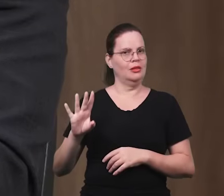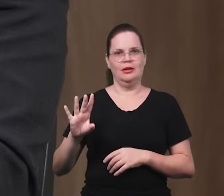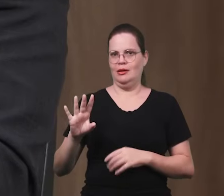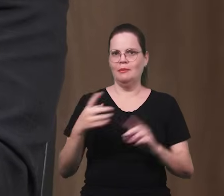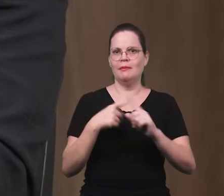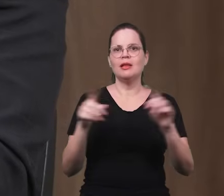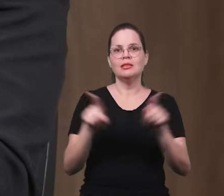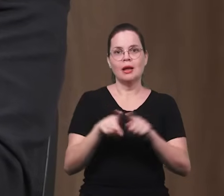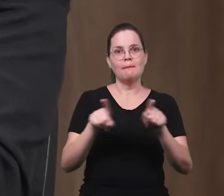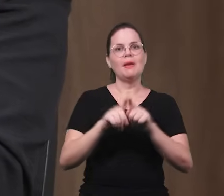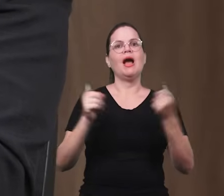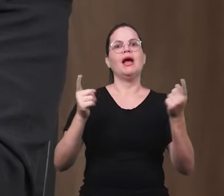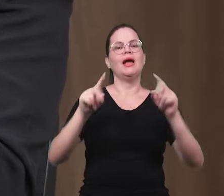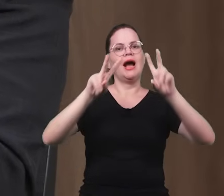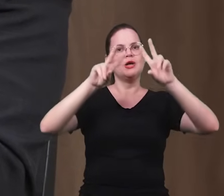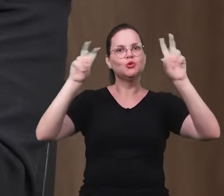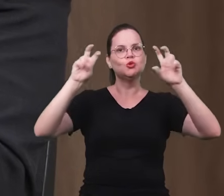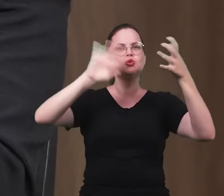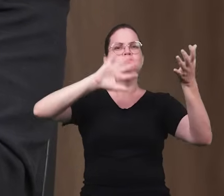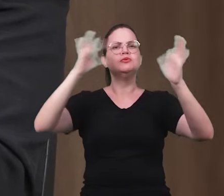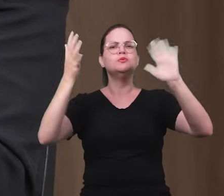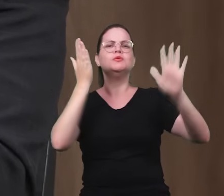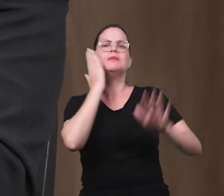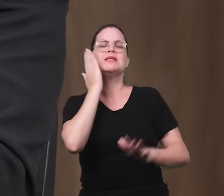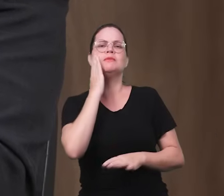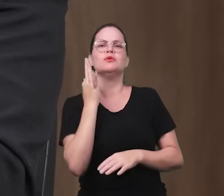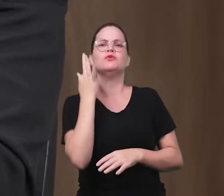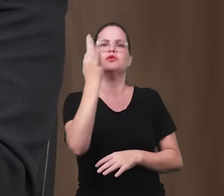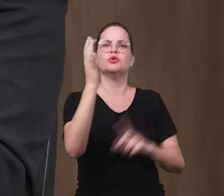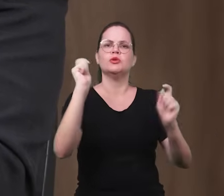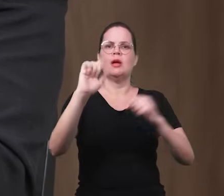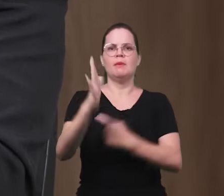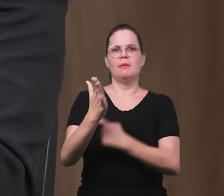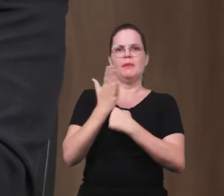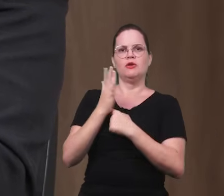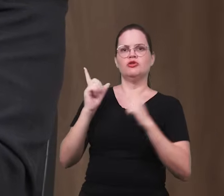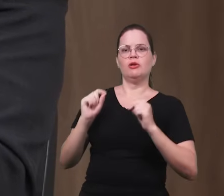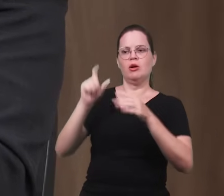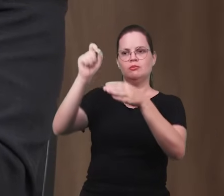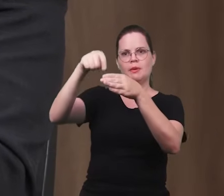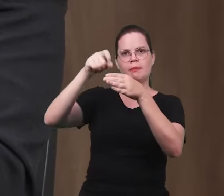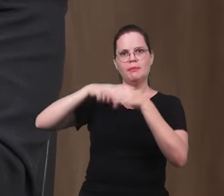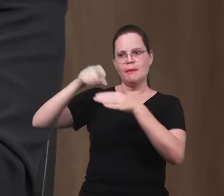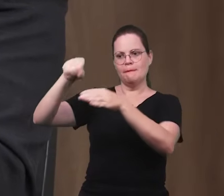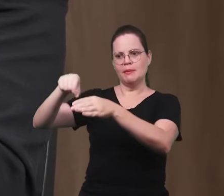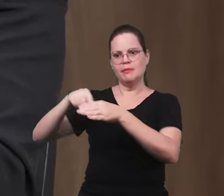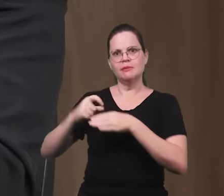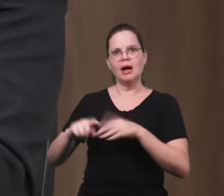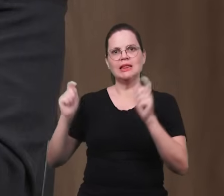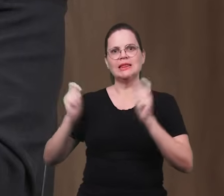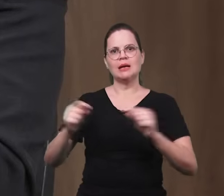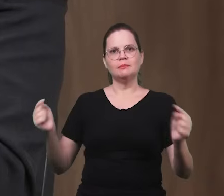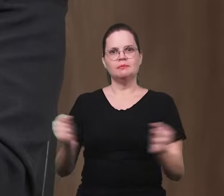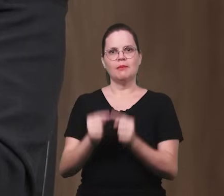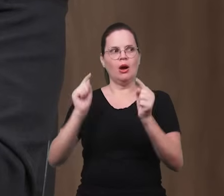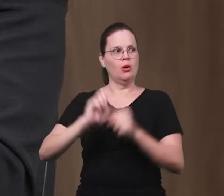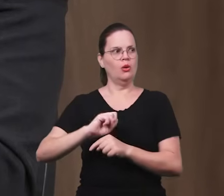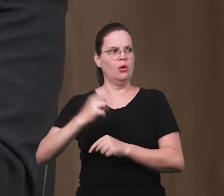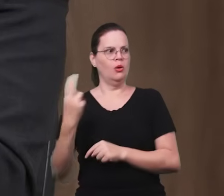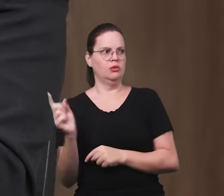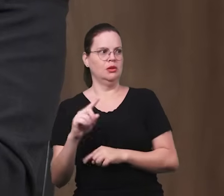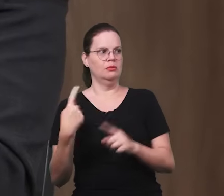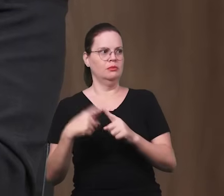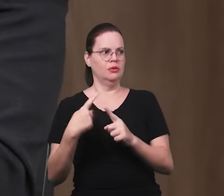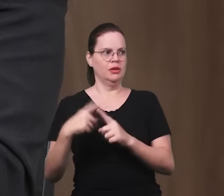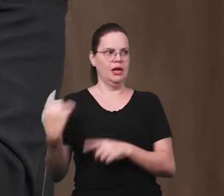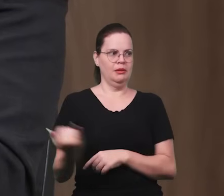né? A meteorologia ao longo do tempo, ela nos deu um avanço, principalmente naquilo que é o cultivo de alimentos, que é muito importante hoje